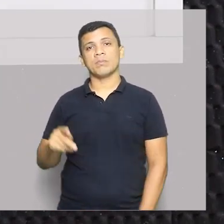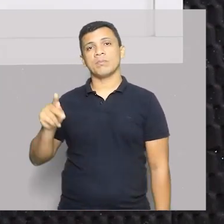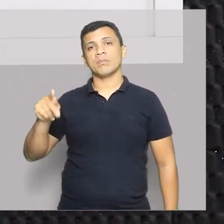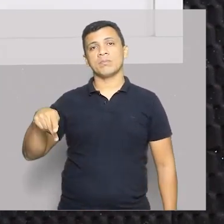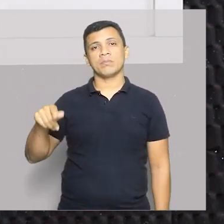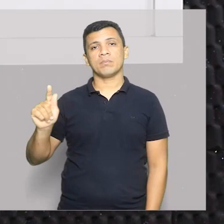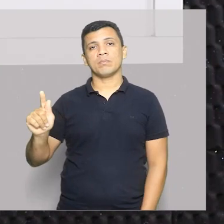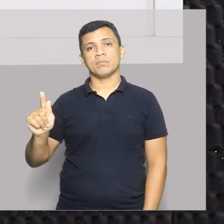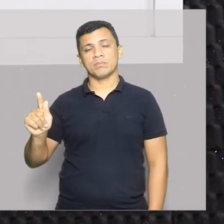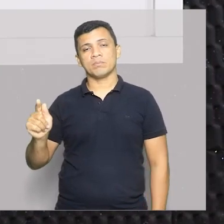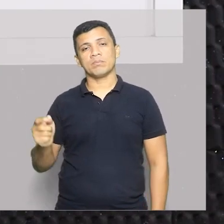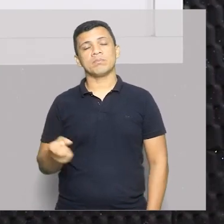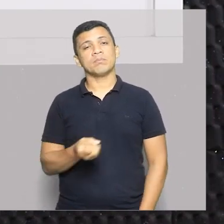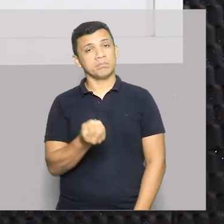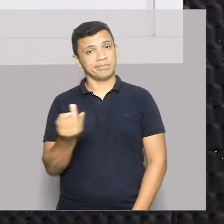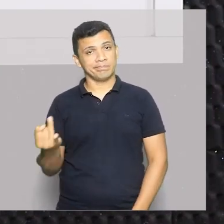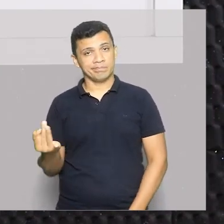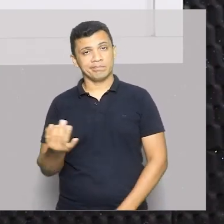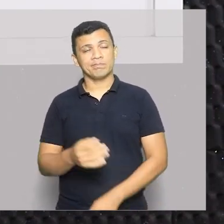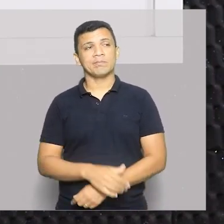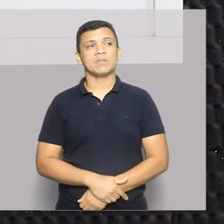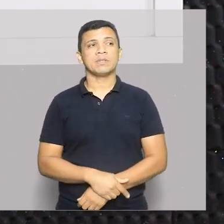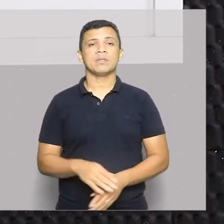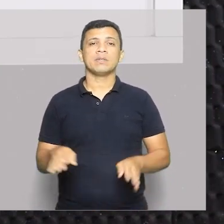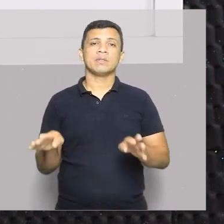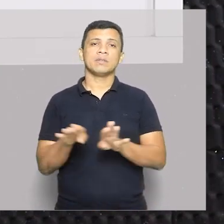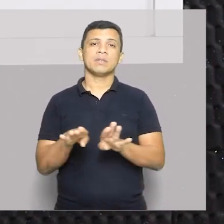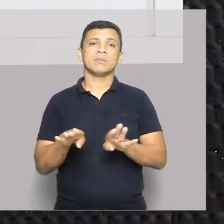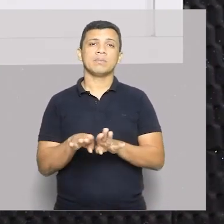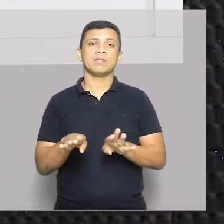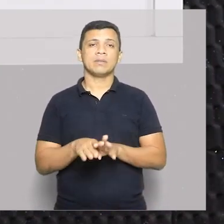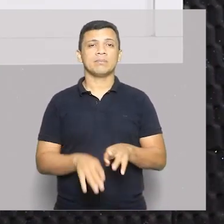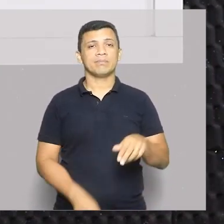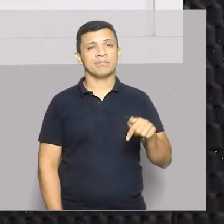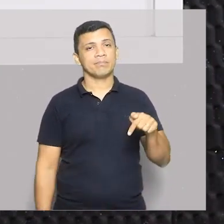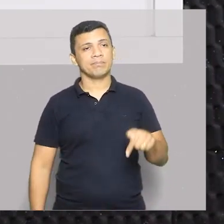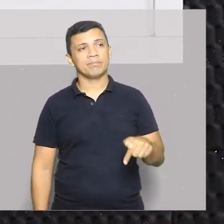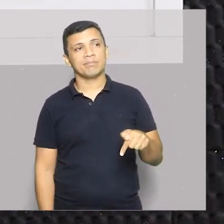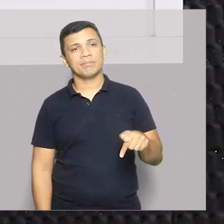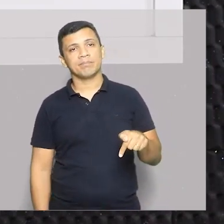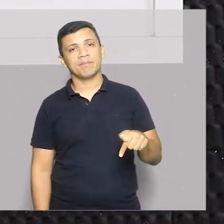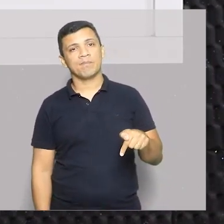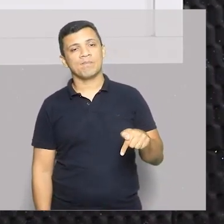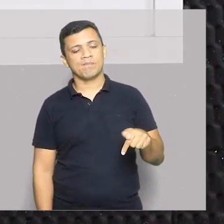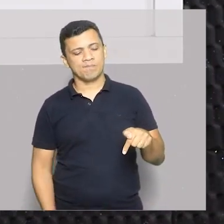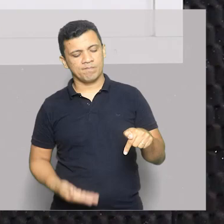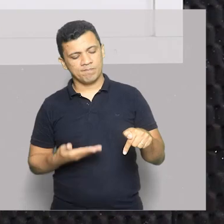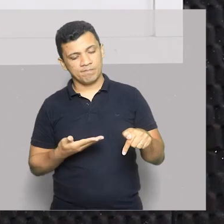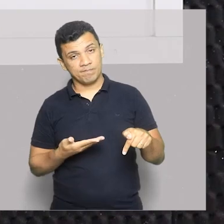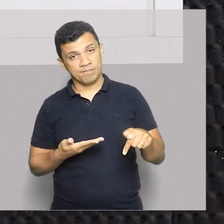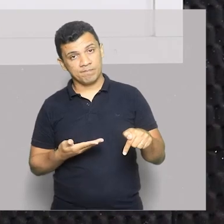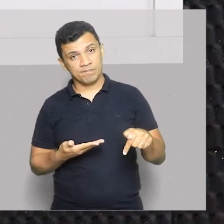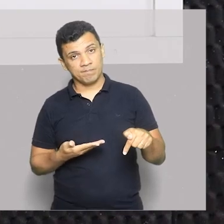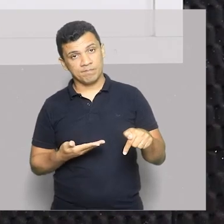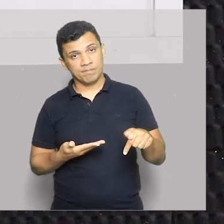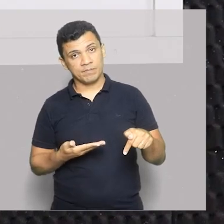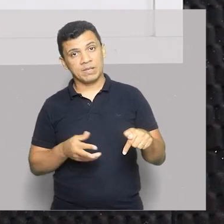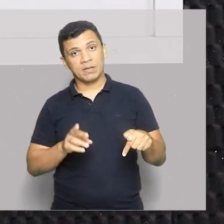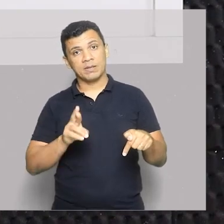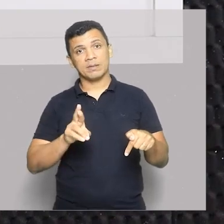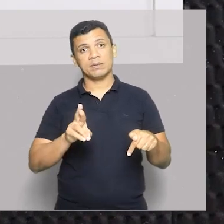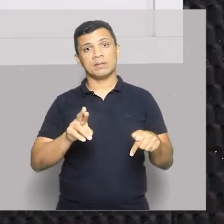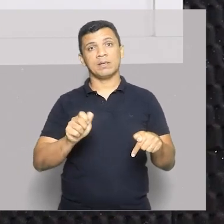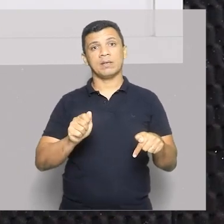de termos. E também, turma, nós temos a razão, né? O Q é a